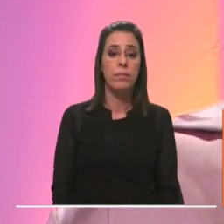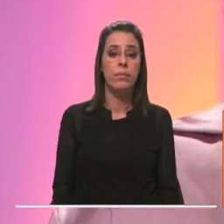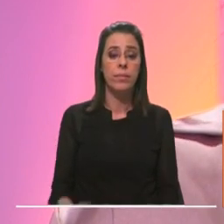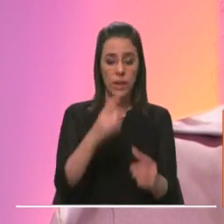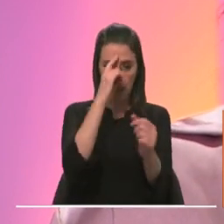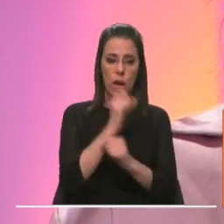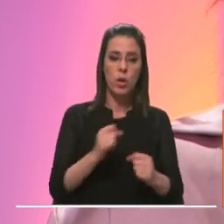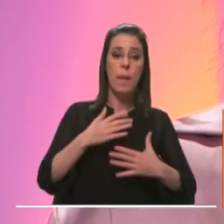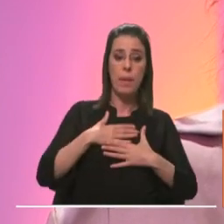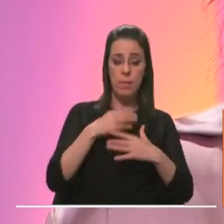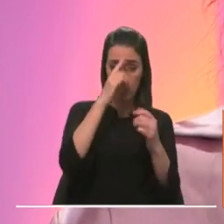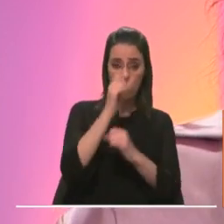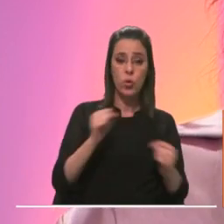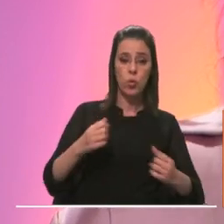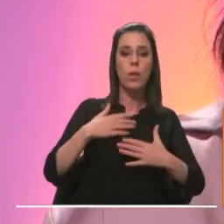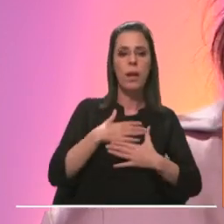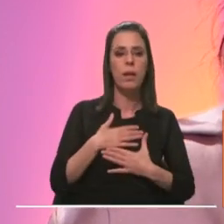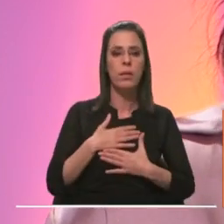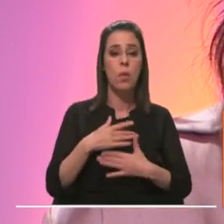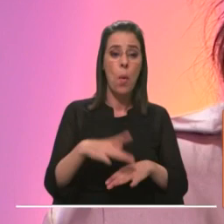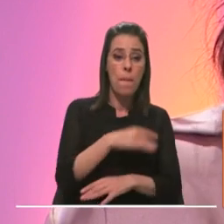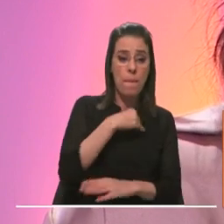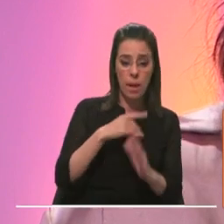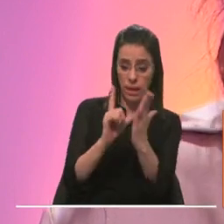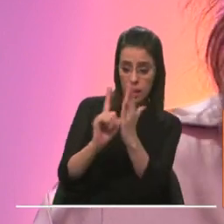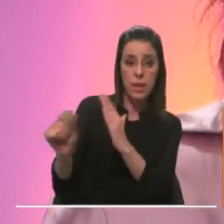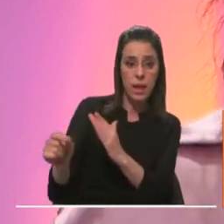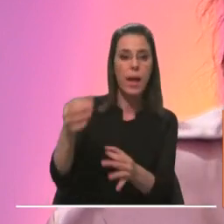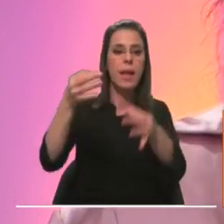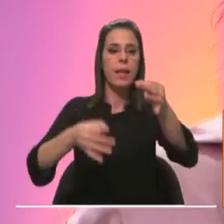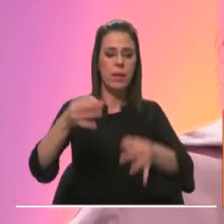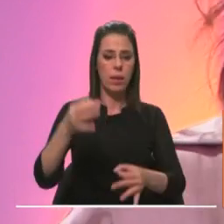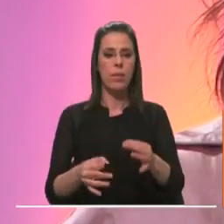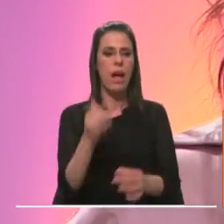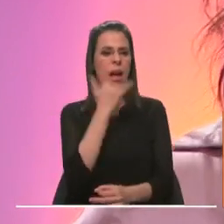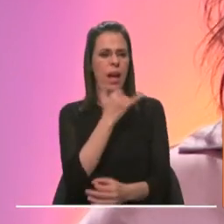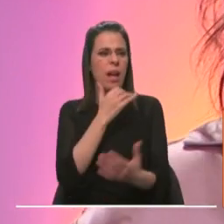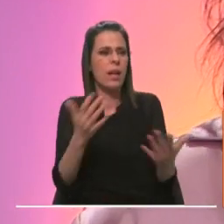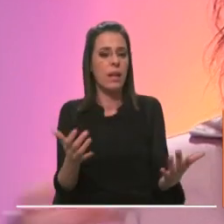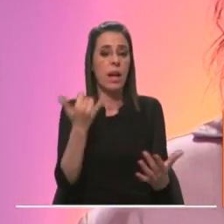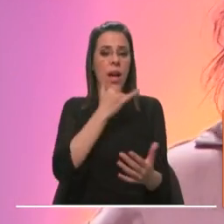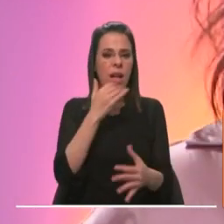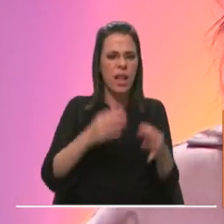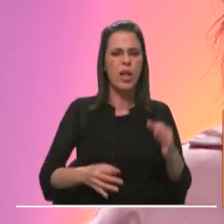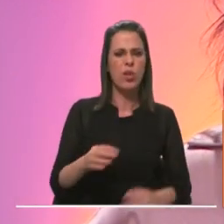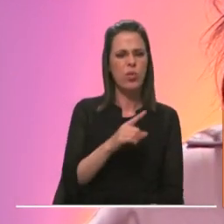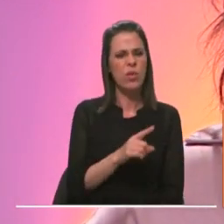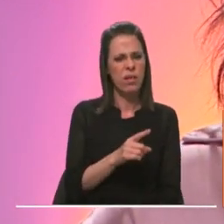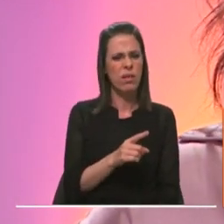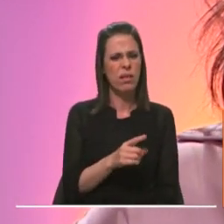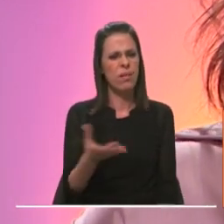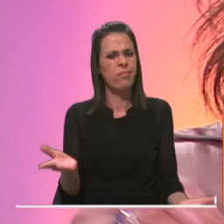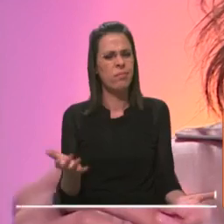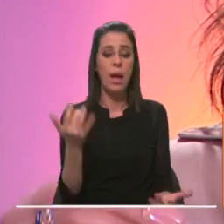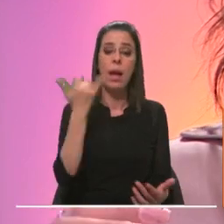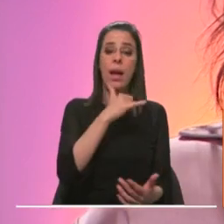Isto é chocante, para mim é chocante ver um médico sair de um tribunal a rir-se. Está a rir-se da justiça,